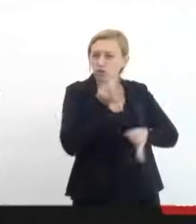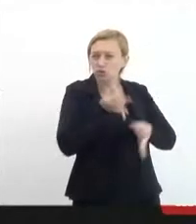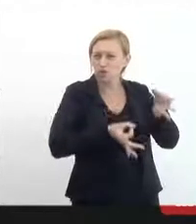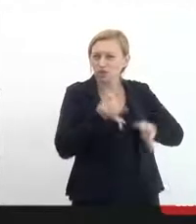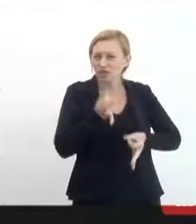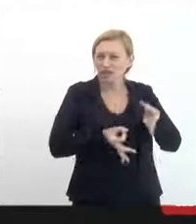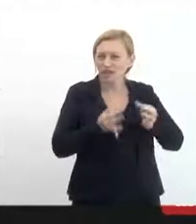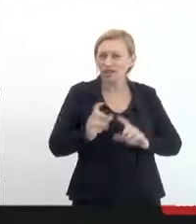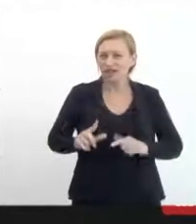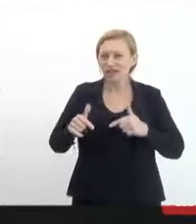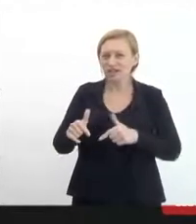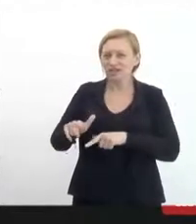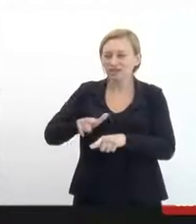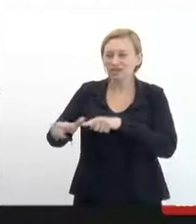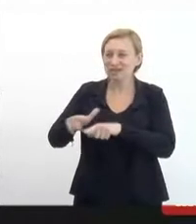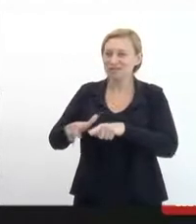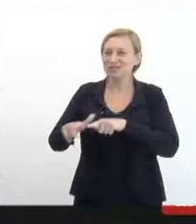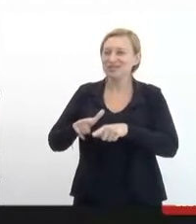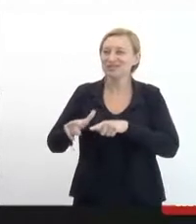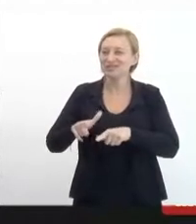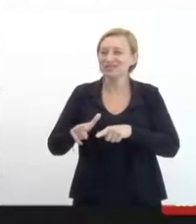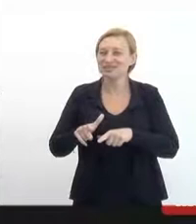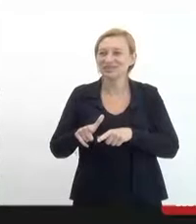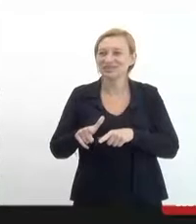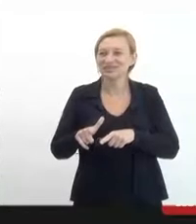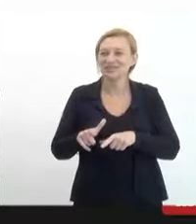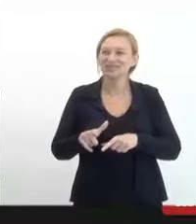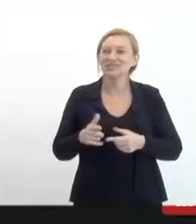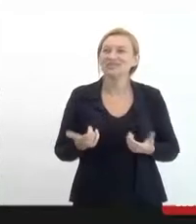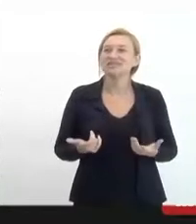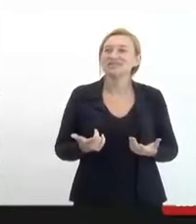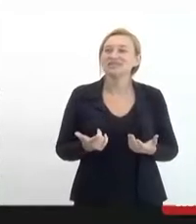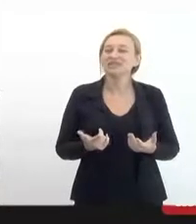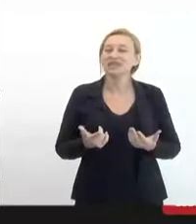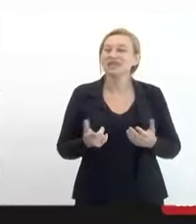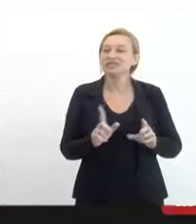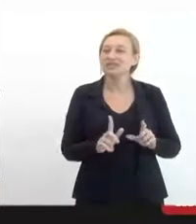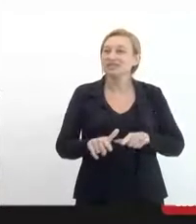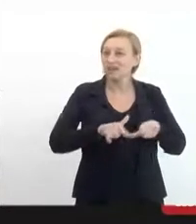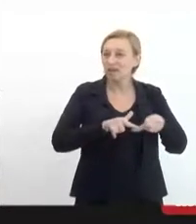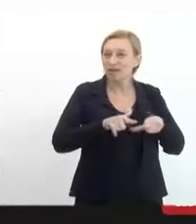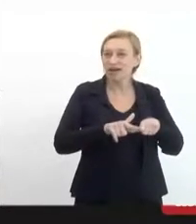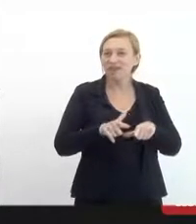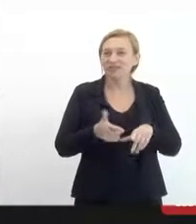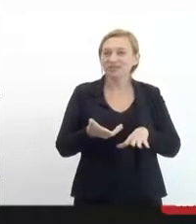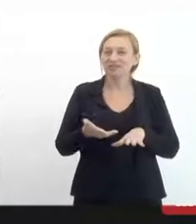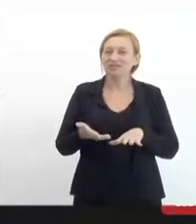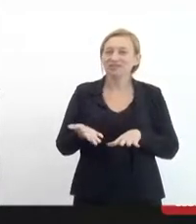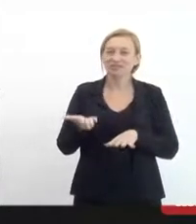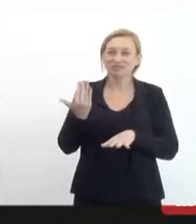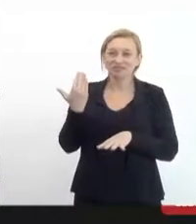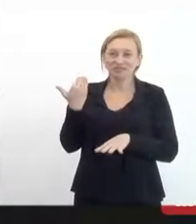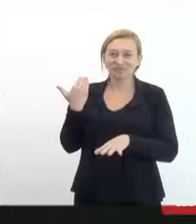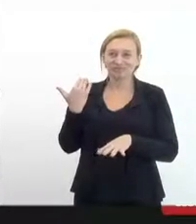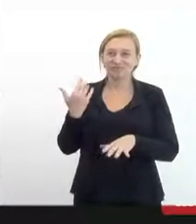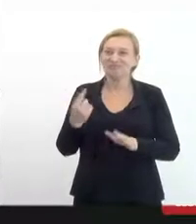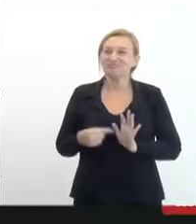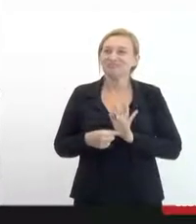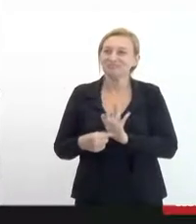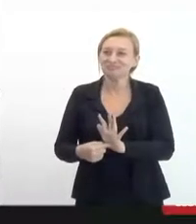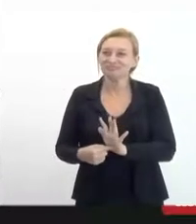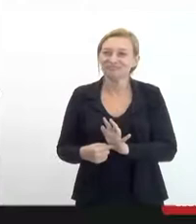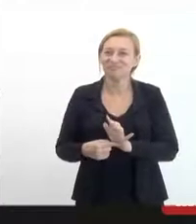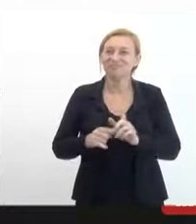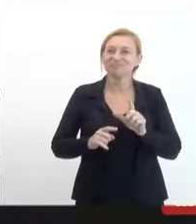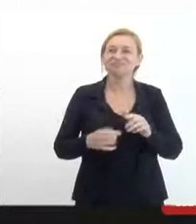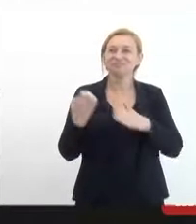pratica operações isentas ou não tributadas, essas operações anteriores elas devem refletir na apuração da